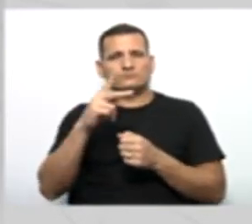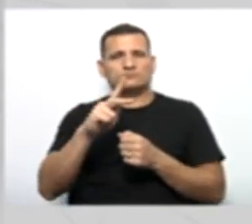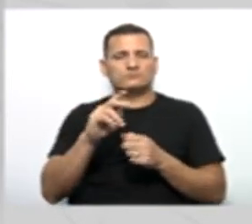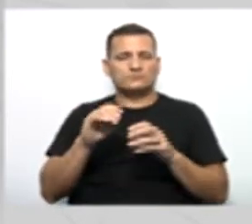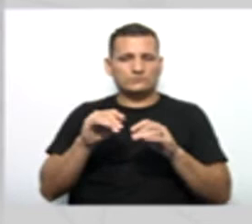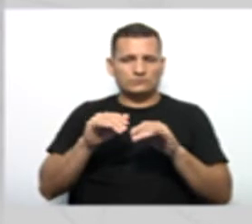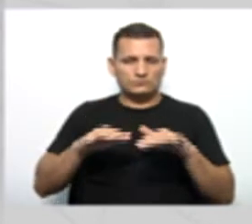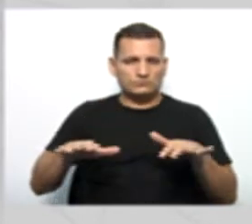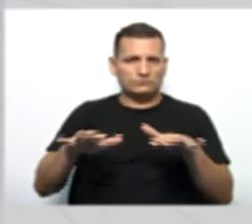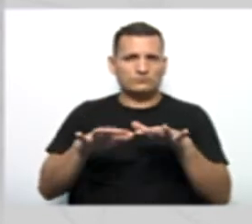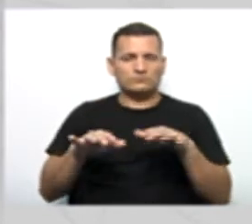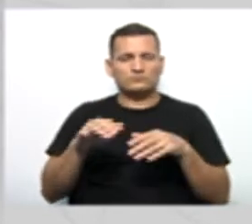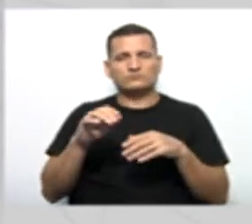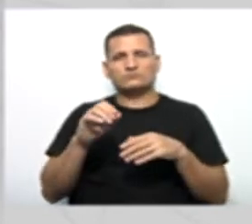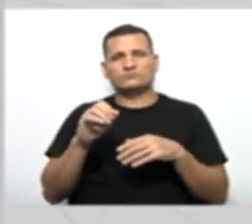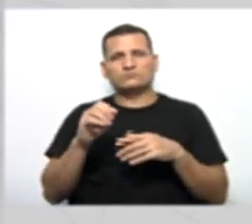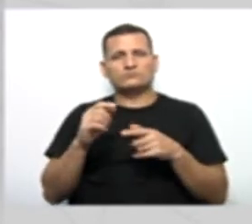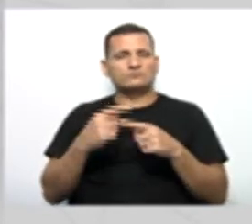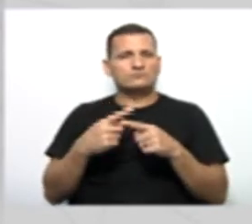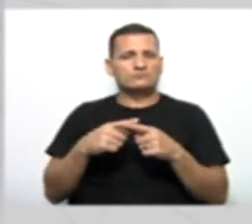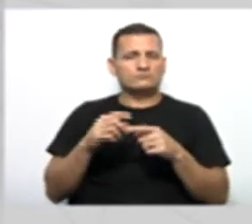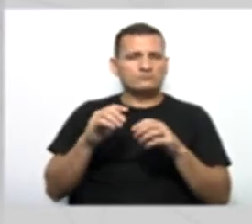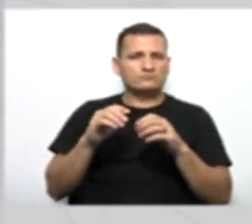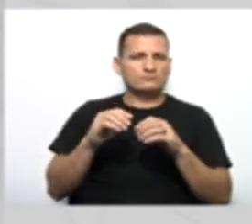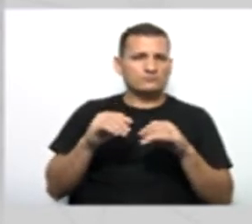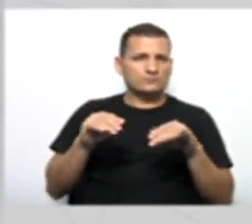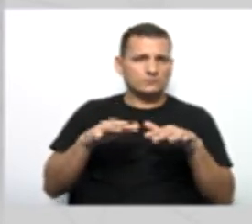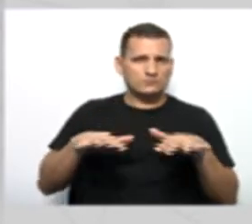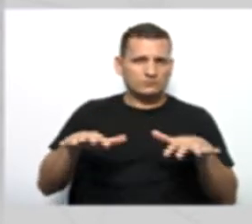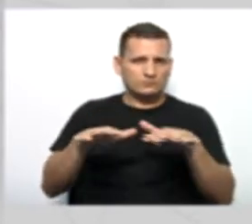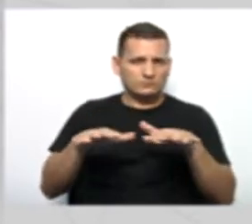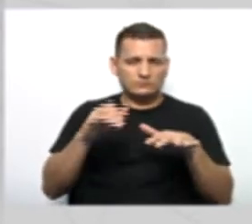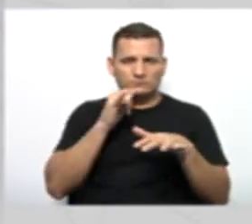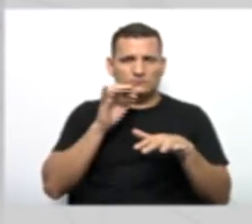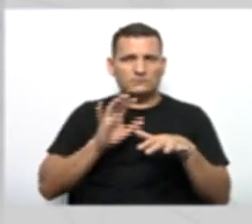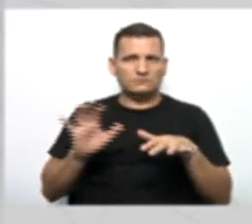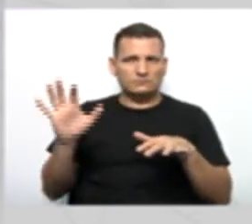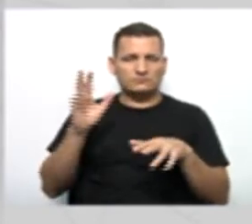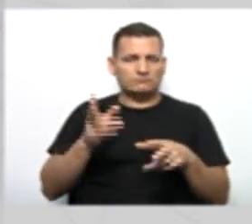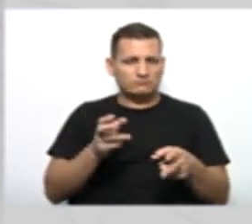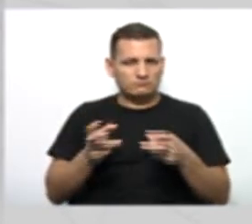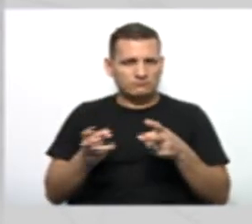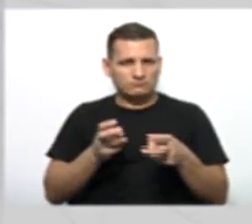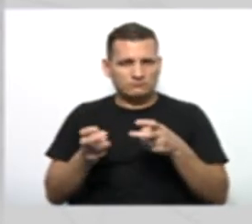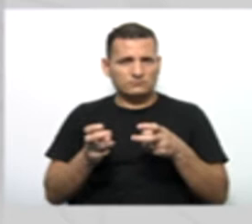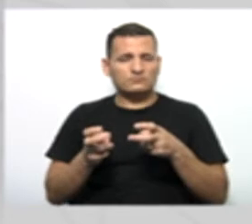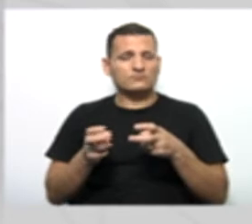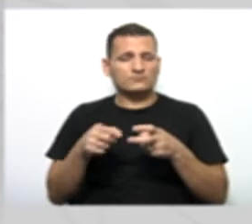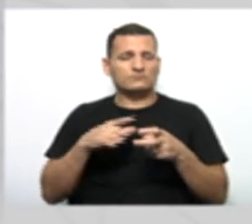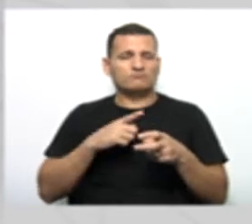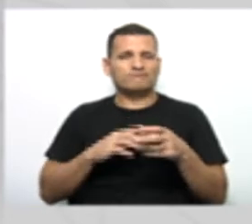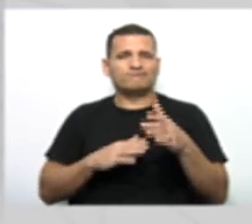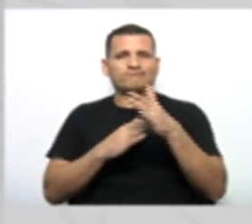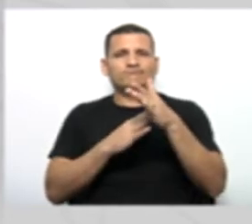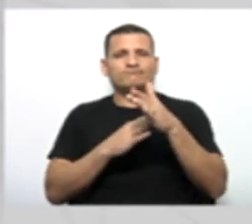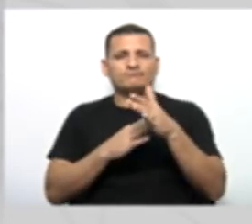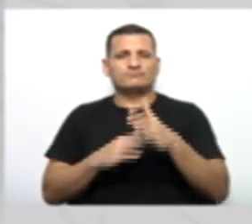que um solo não seja, uma região não seja explorada além do que ela consegue suportar.